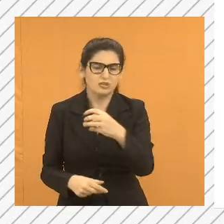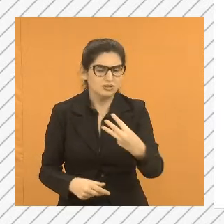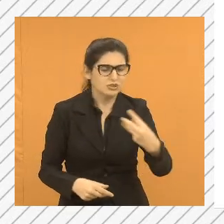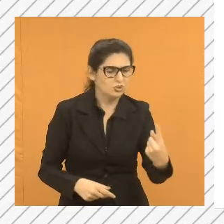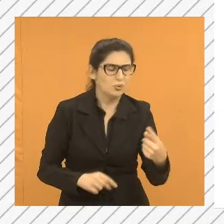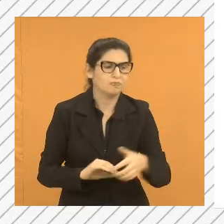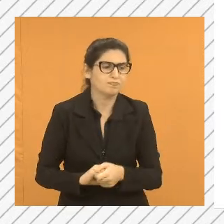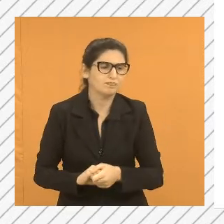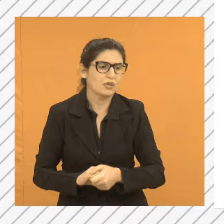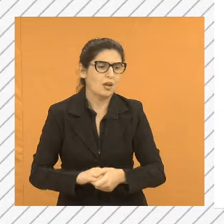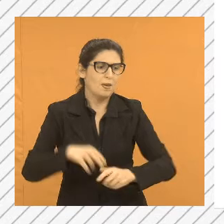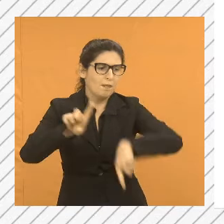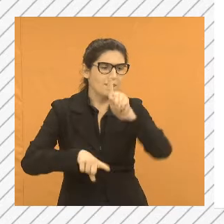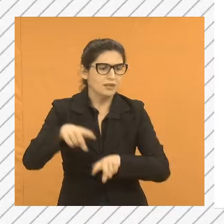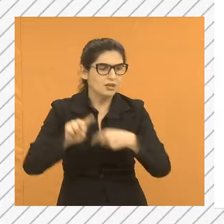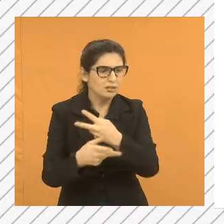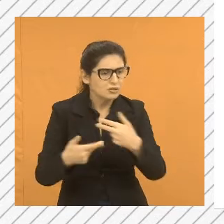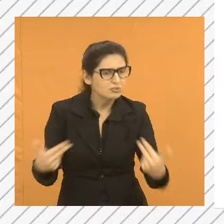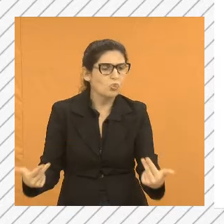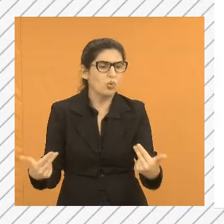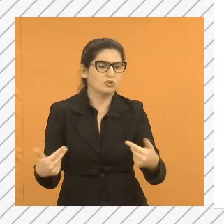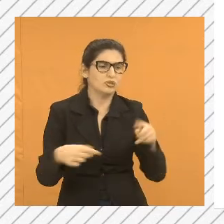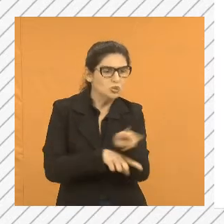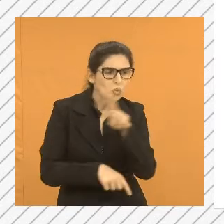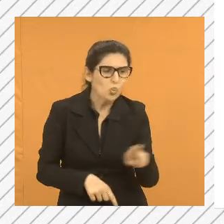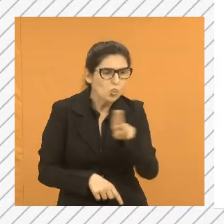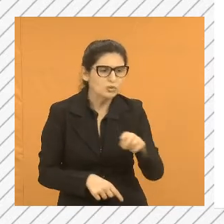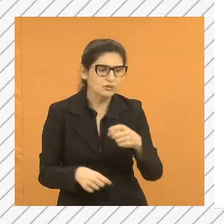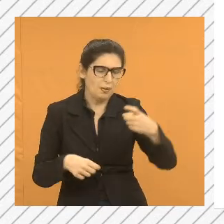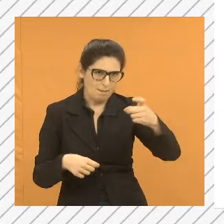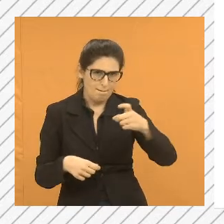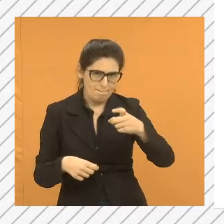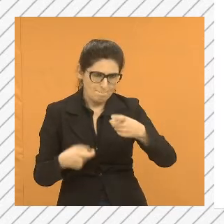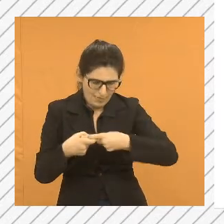material permanente, 521 mil reais.